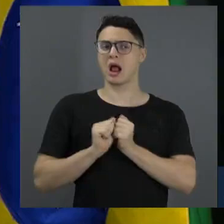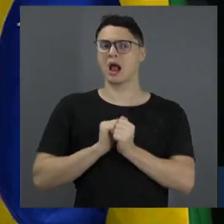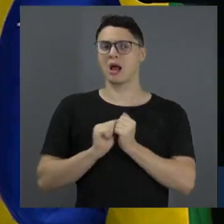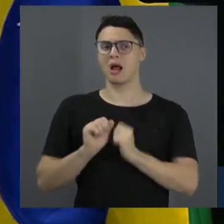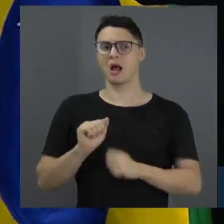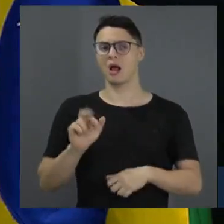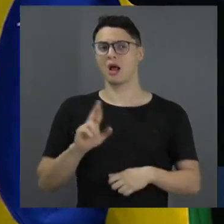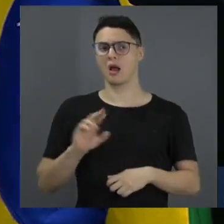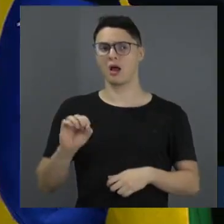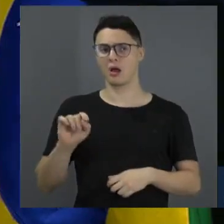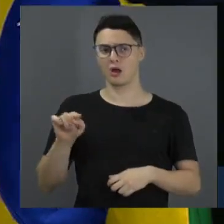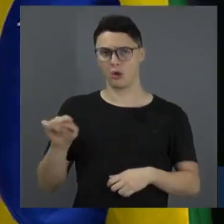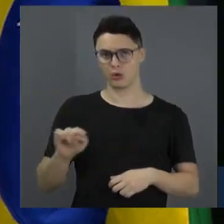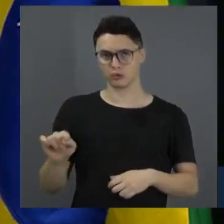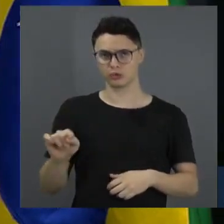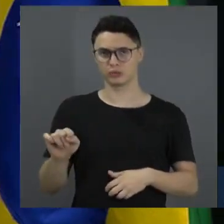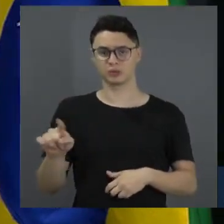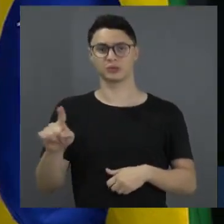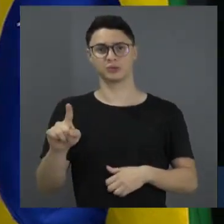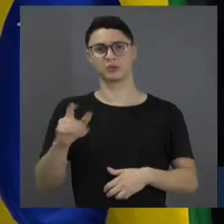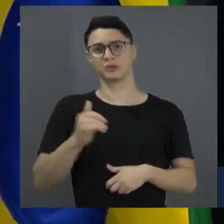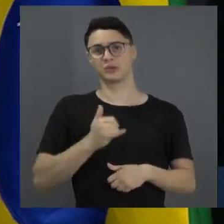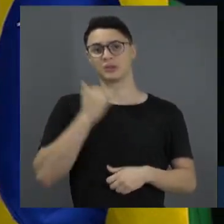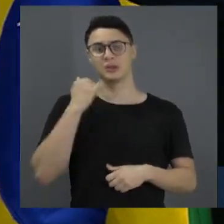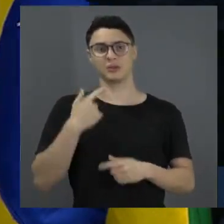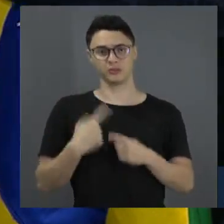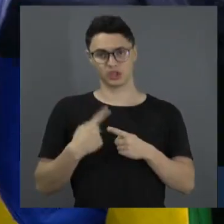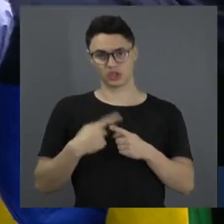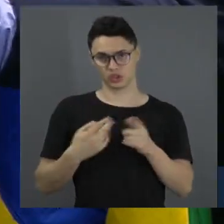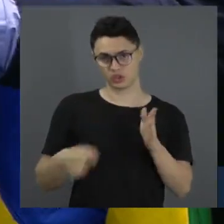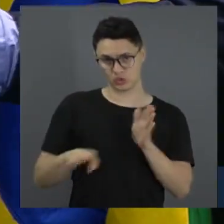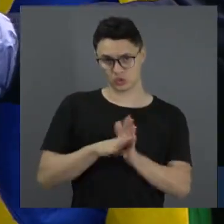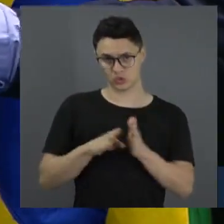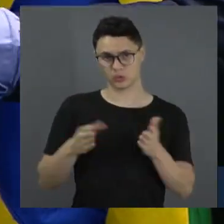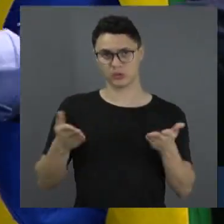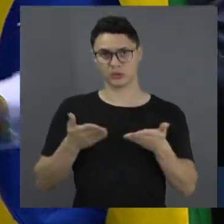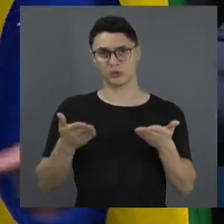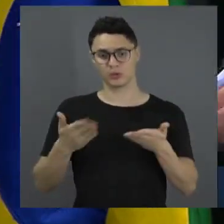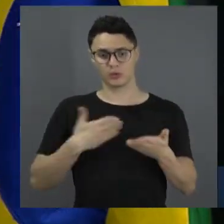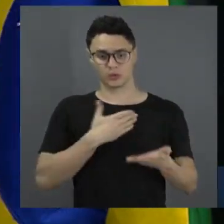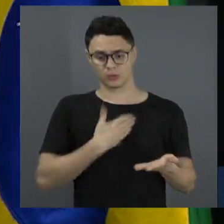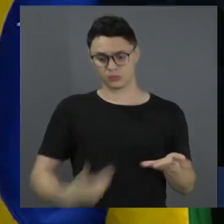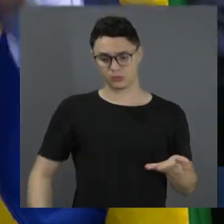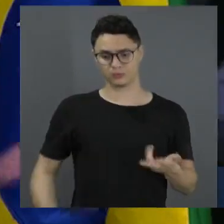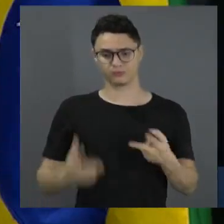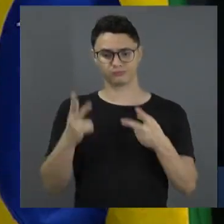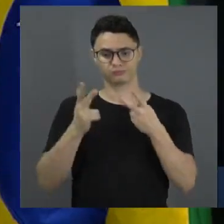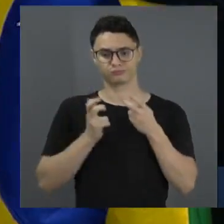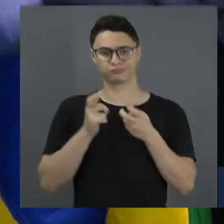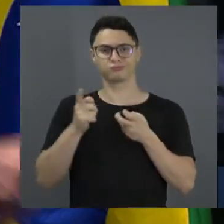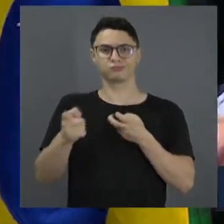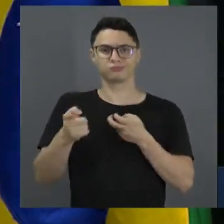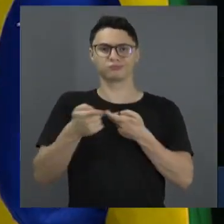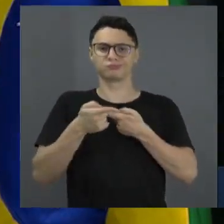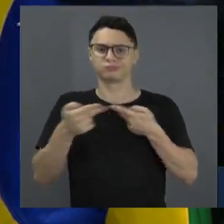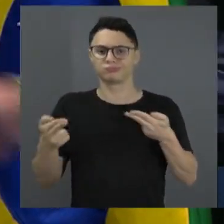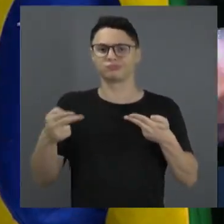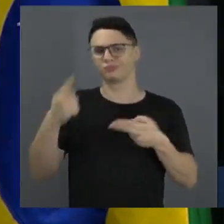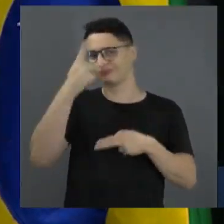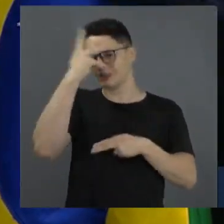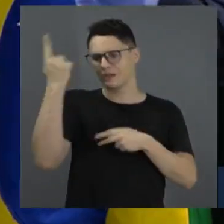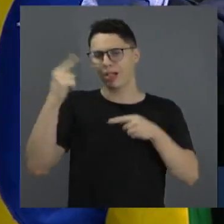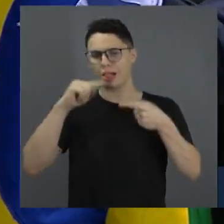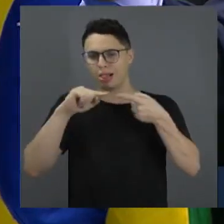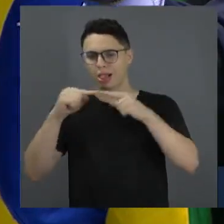que azedou. Não é porque não temos festa junina, não. Está aí, o próprio governo viu as entranhas de gente ligada